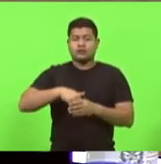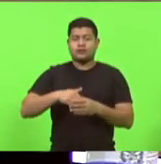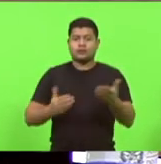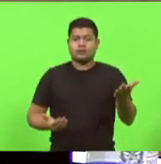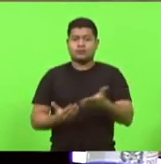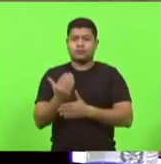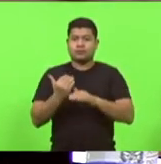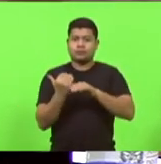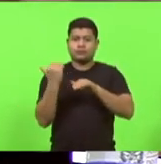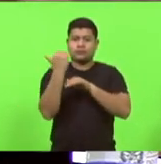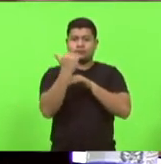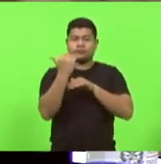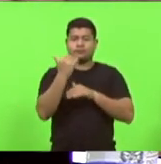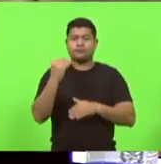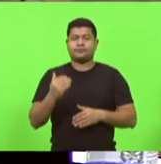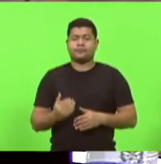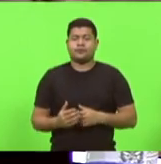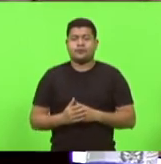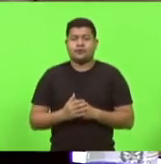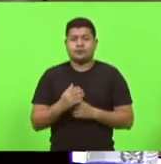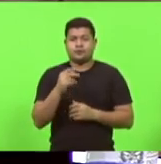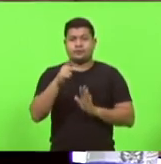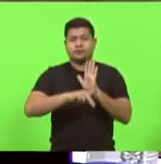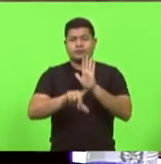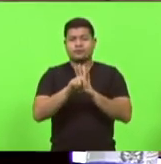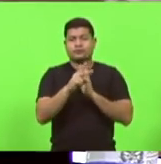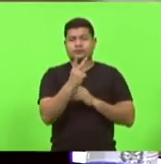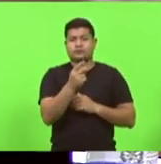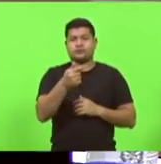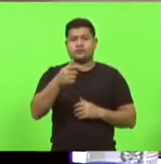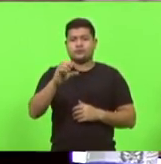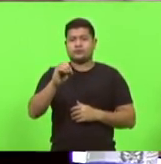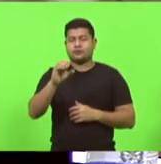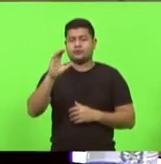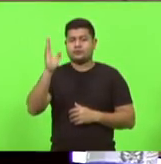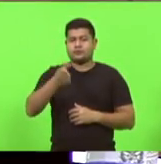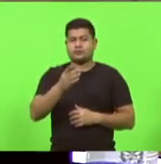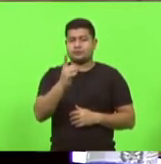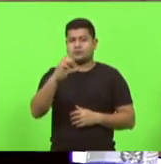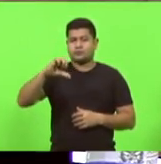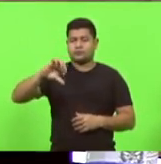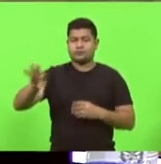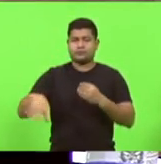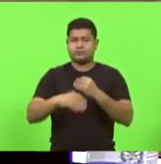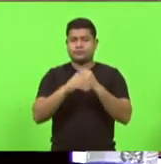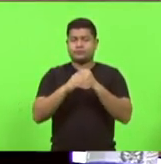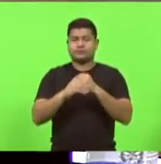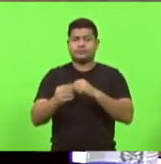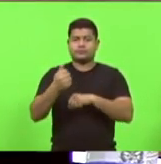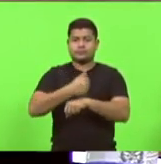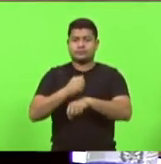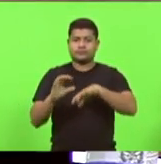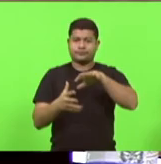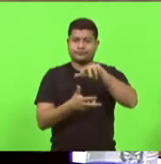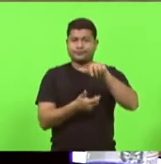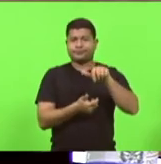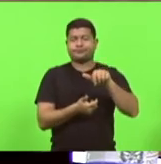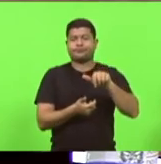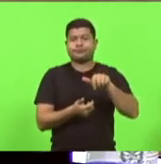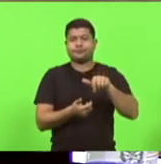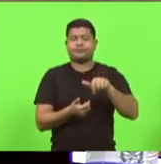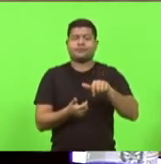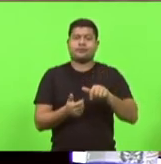turno único, o projeto de lei 270-2019, com emenda substitutiva global,